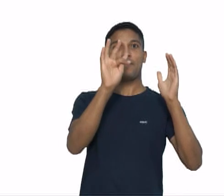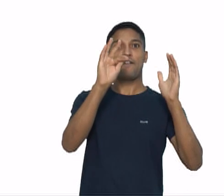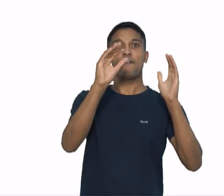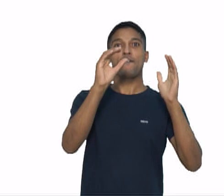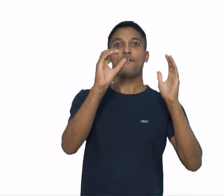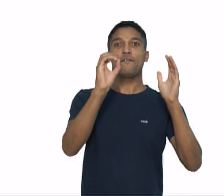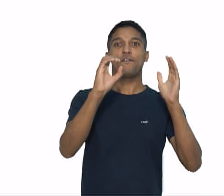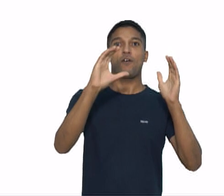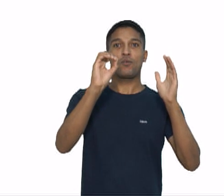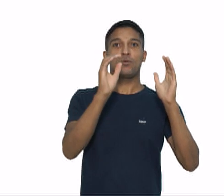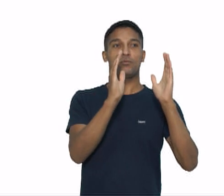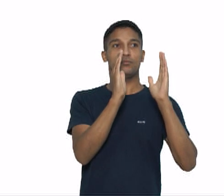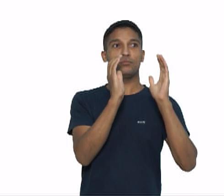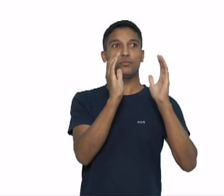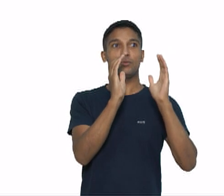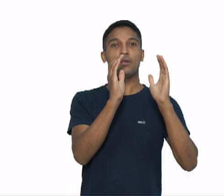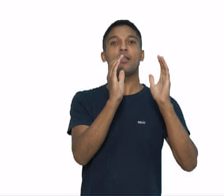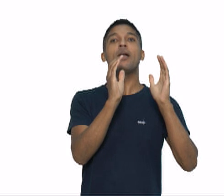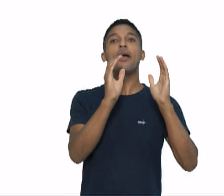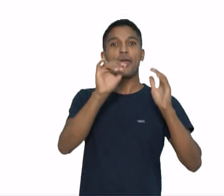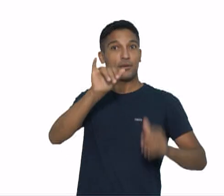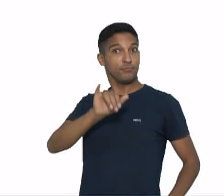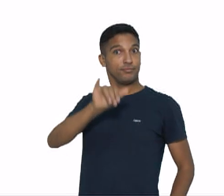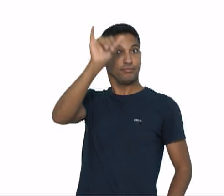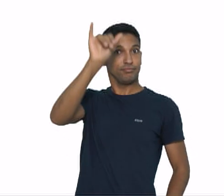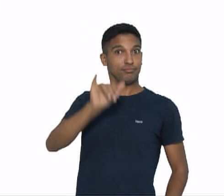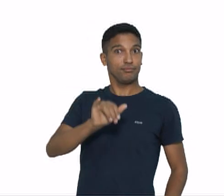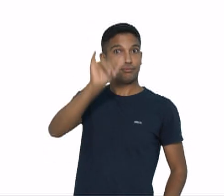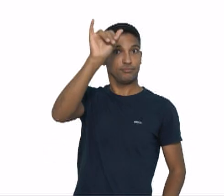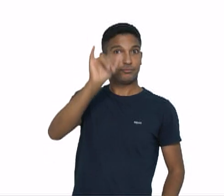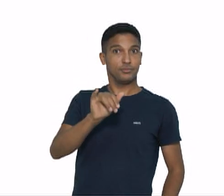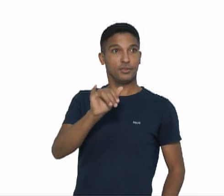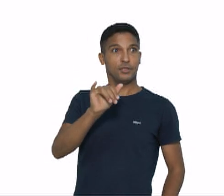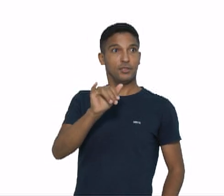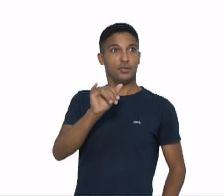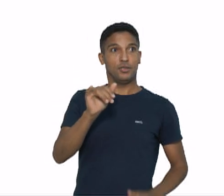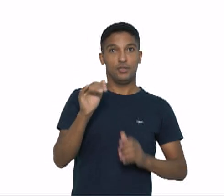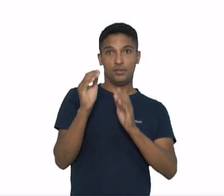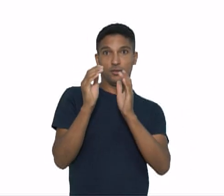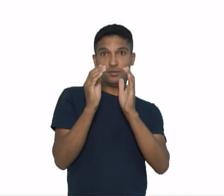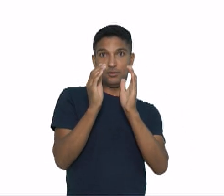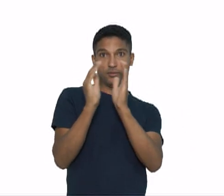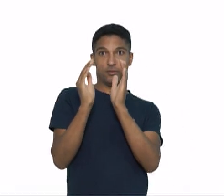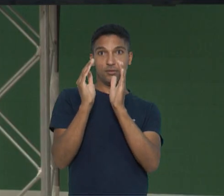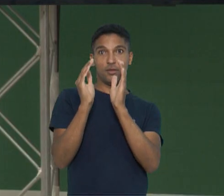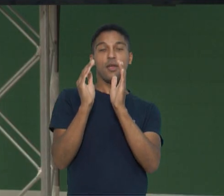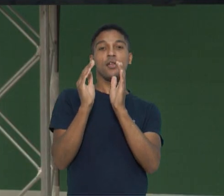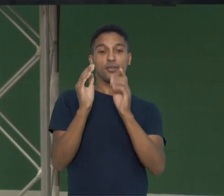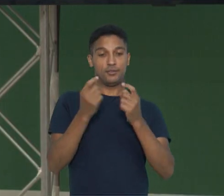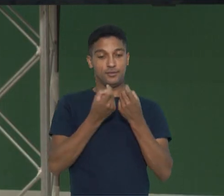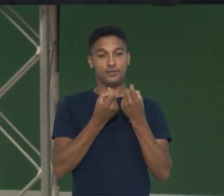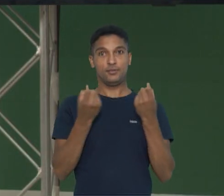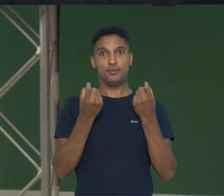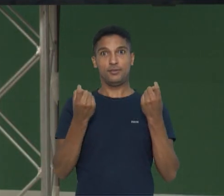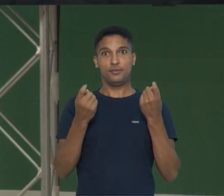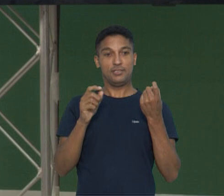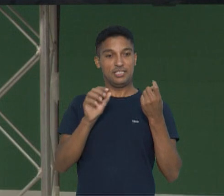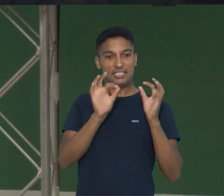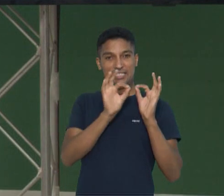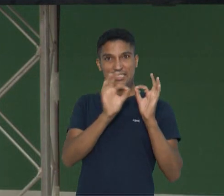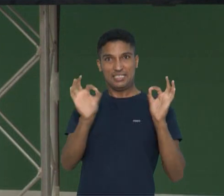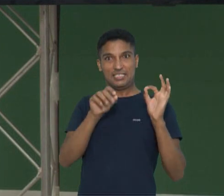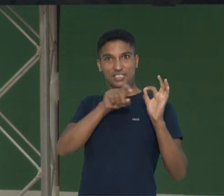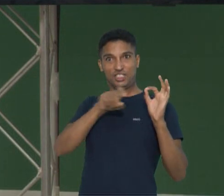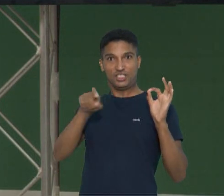1 está sobre o eixo y, o foco 2 está sobre o eixo x. Gente,